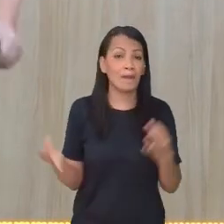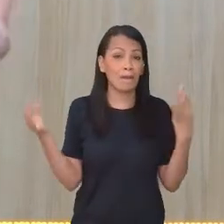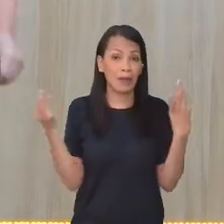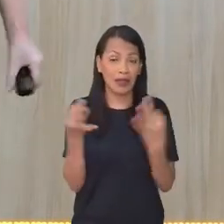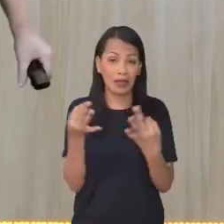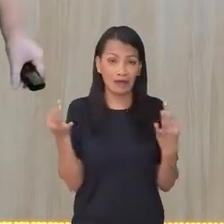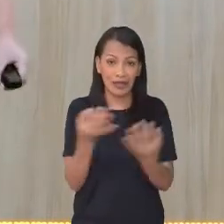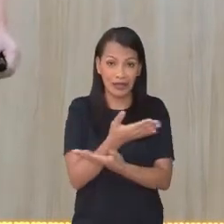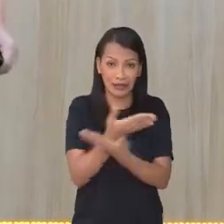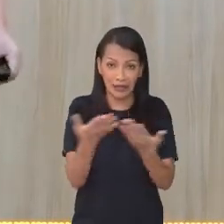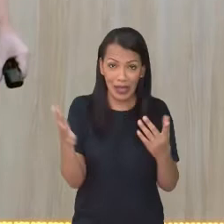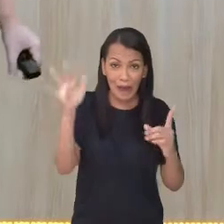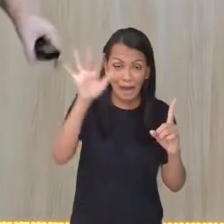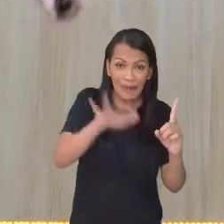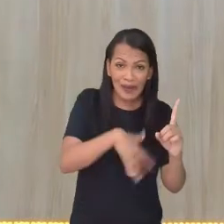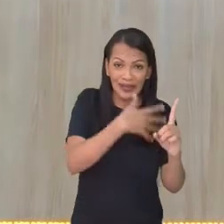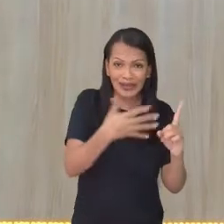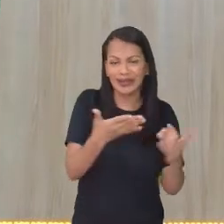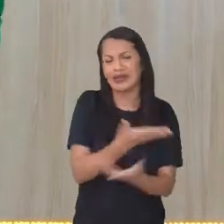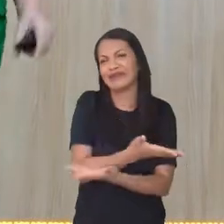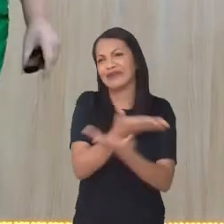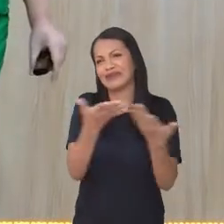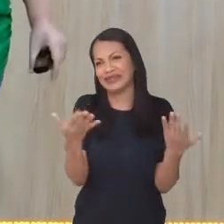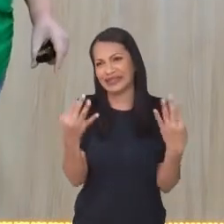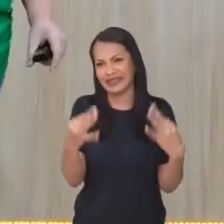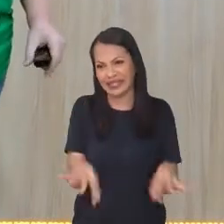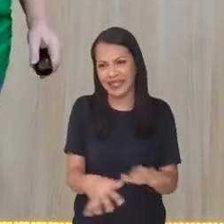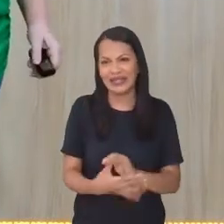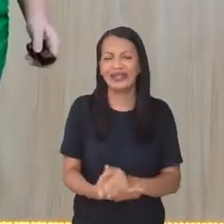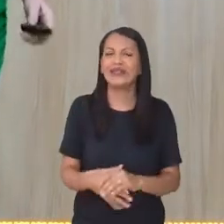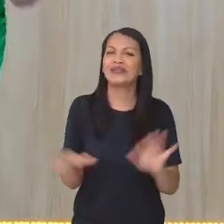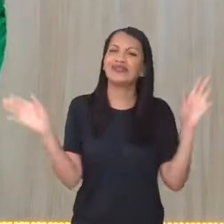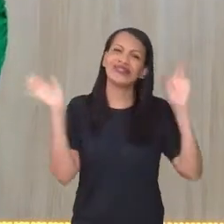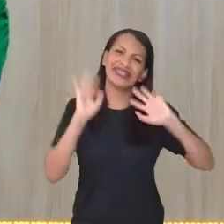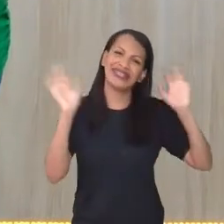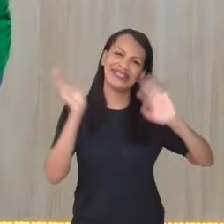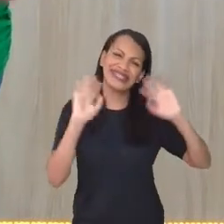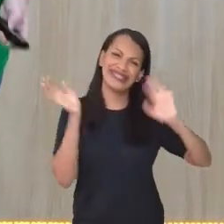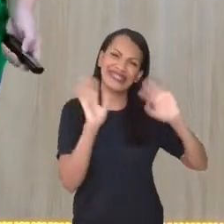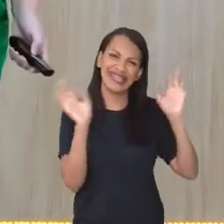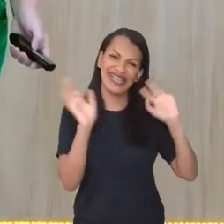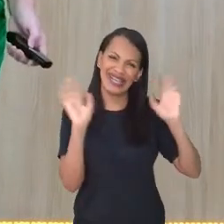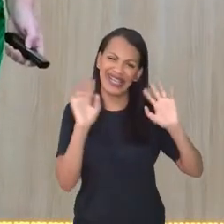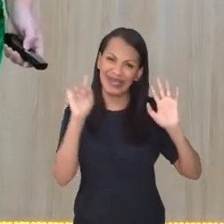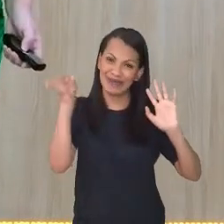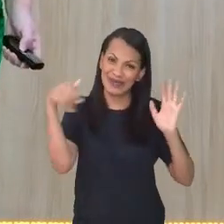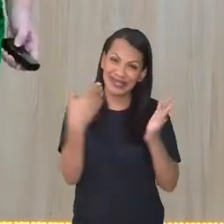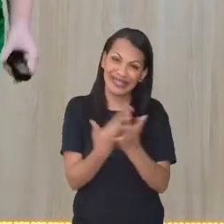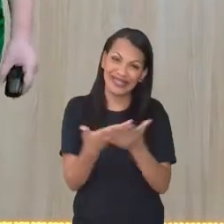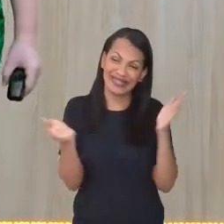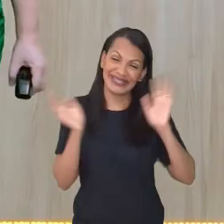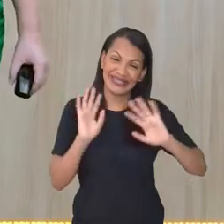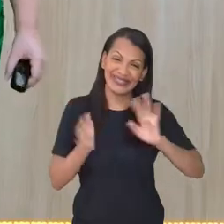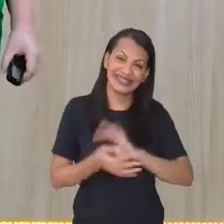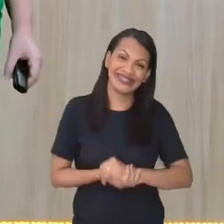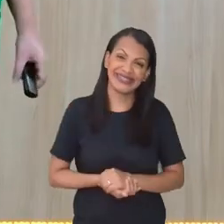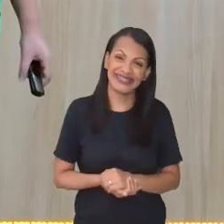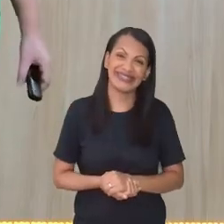perfeito para homenagear vocês. Bom, tchau, turma. Até a próxima aula.